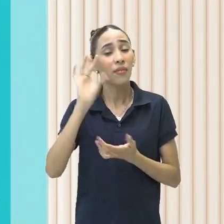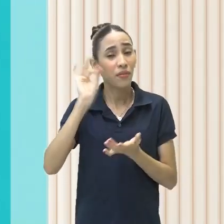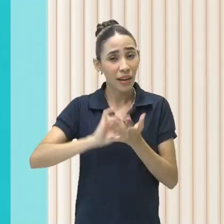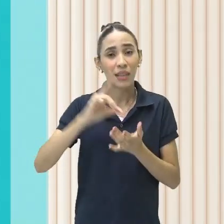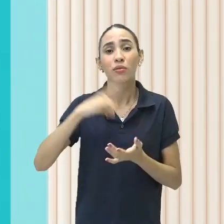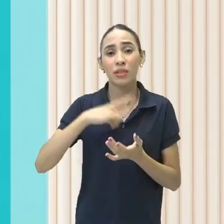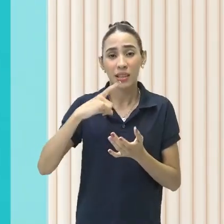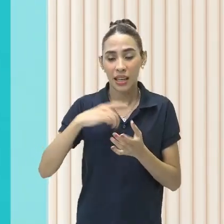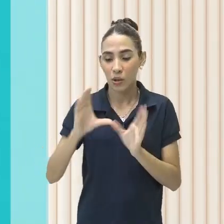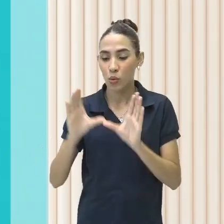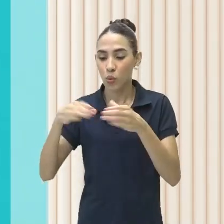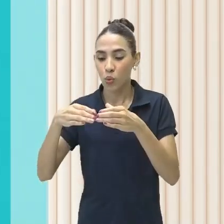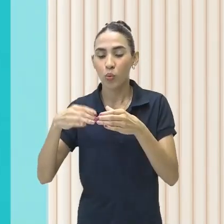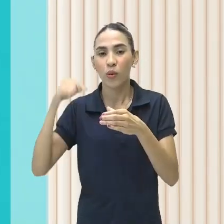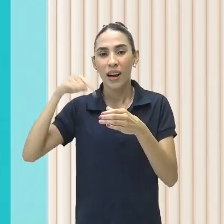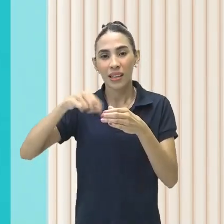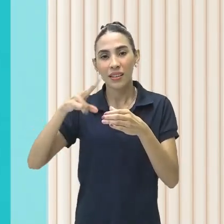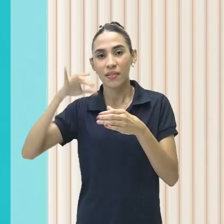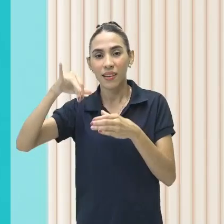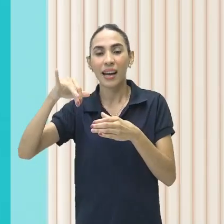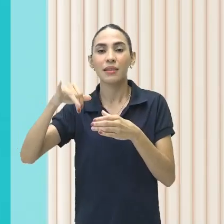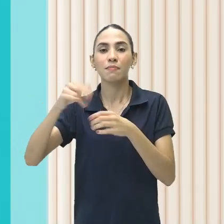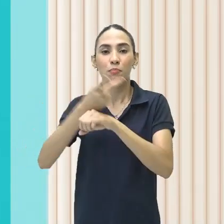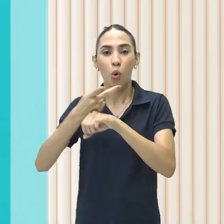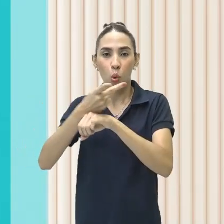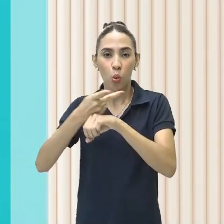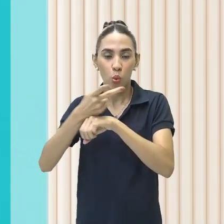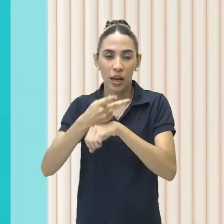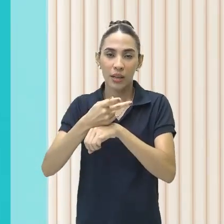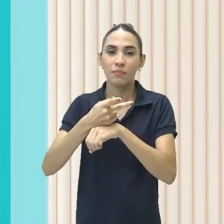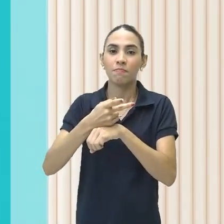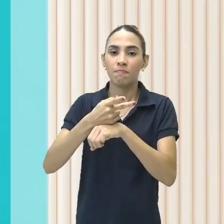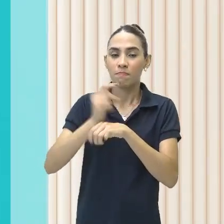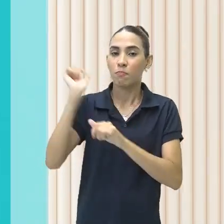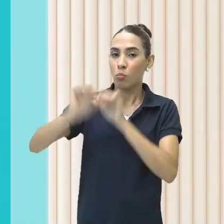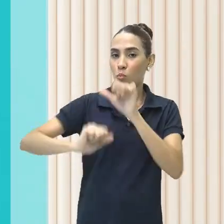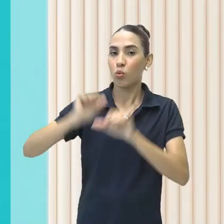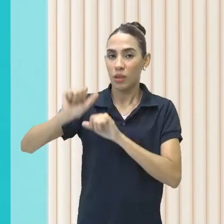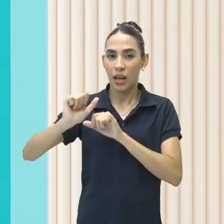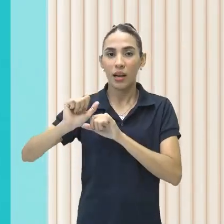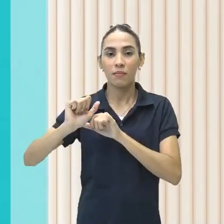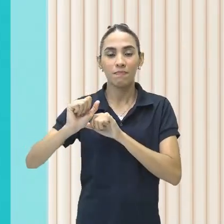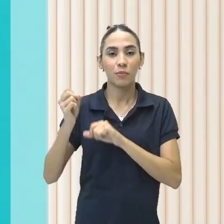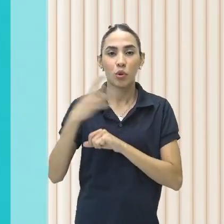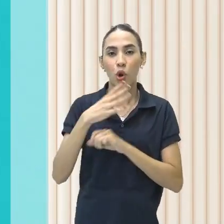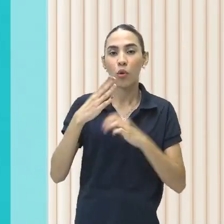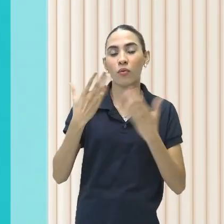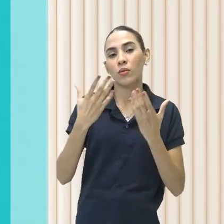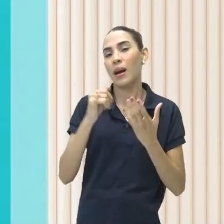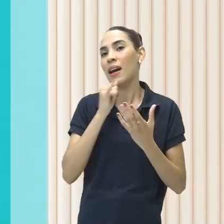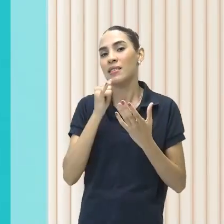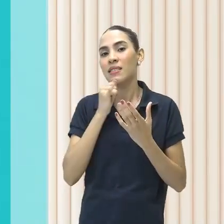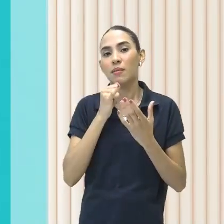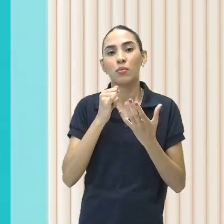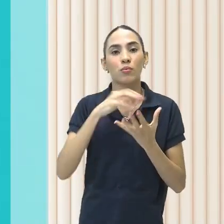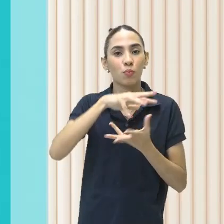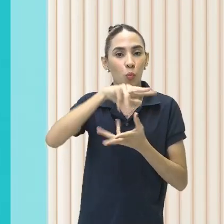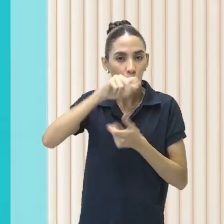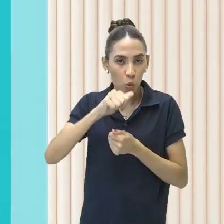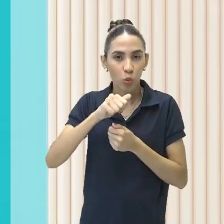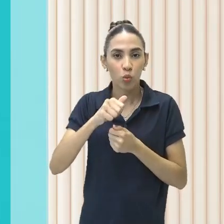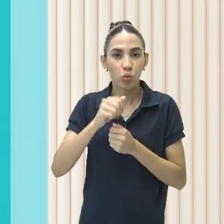ainda um pequeno núcleo. E é esse núcleo que vai correr atrás do que procurar uma nova casa para a